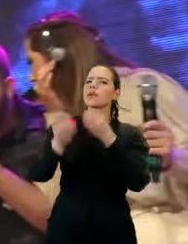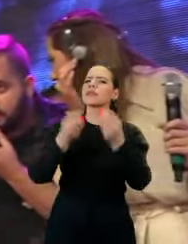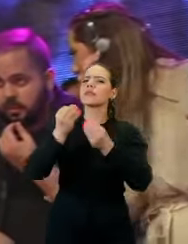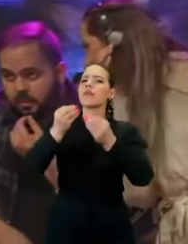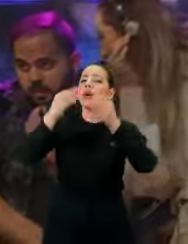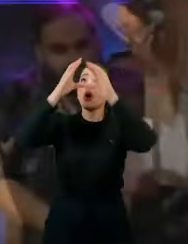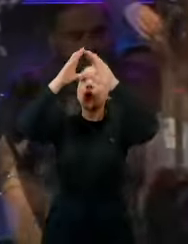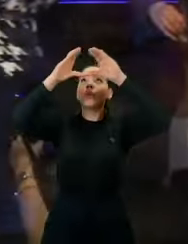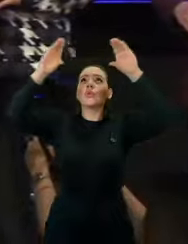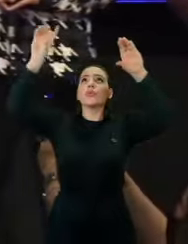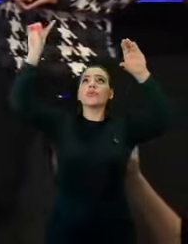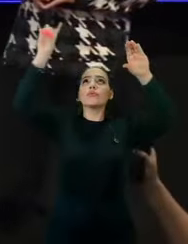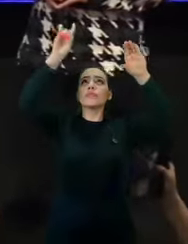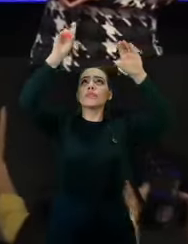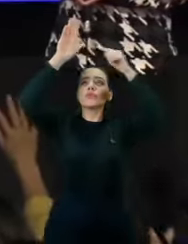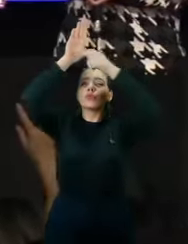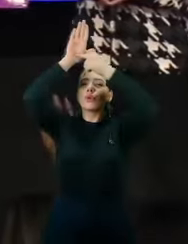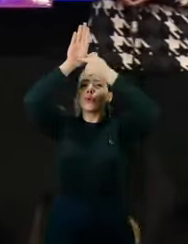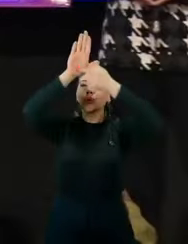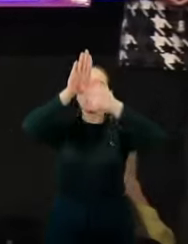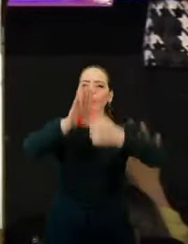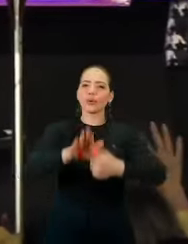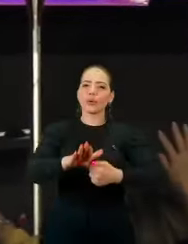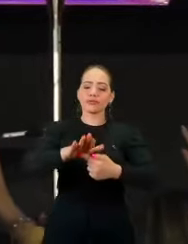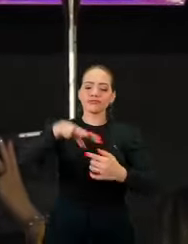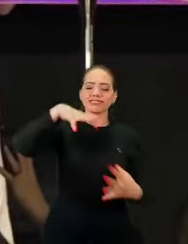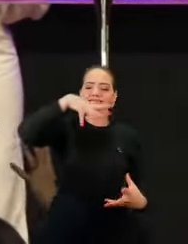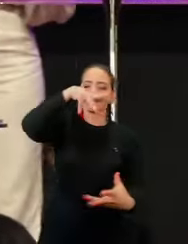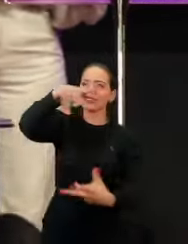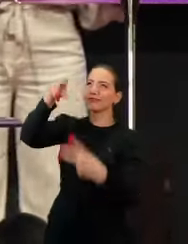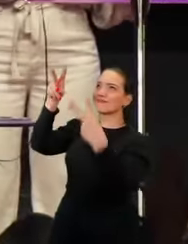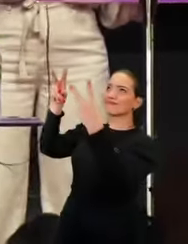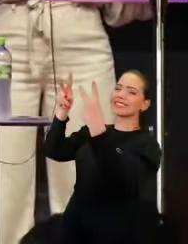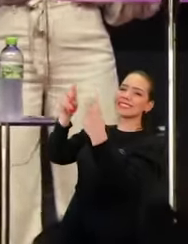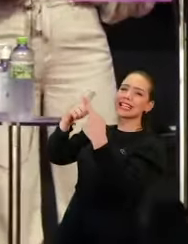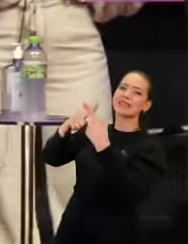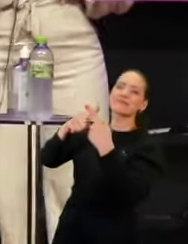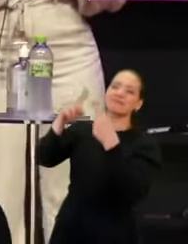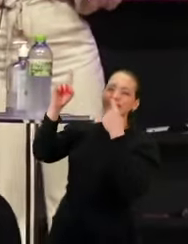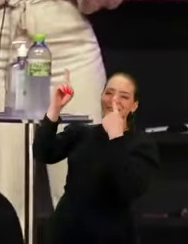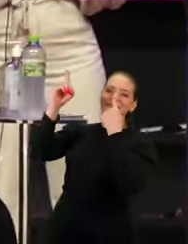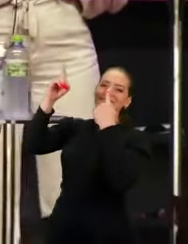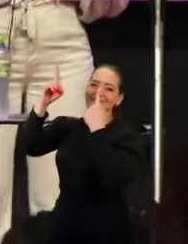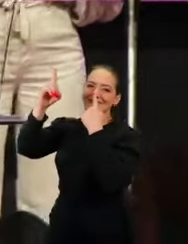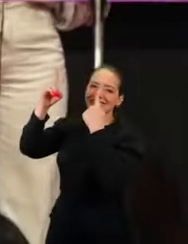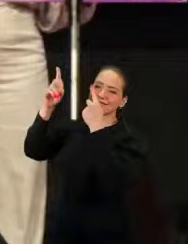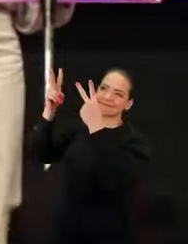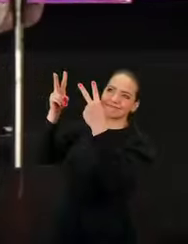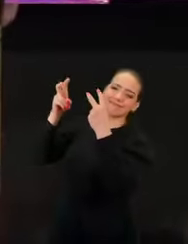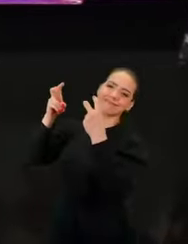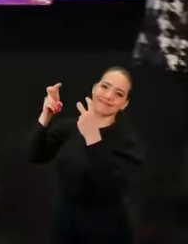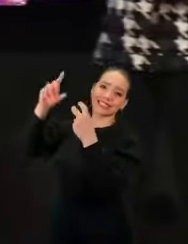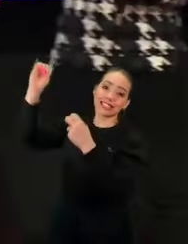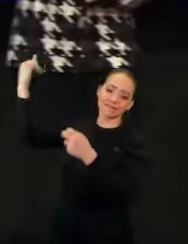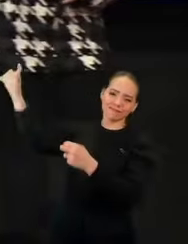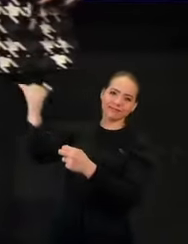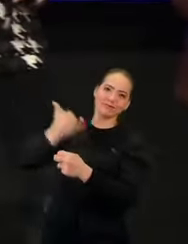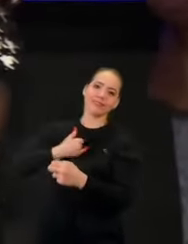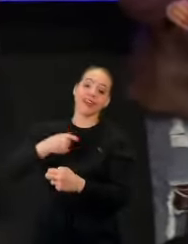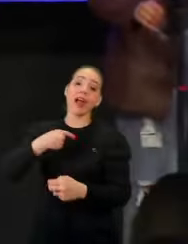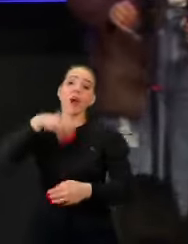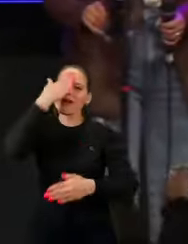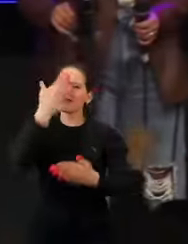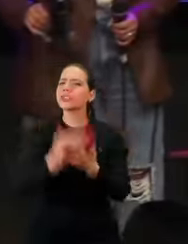E eu creio que o Senhor está para romper um avivamento no Brasil. Eu creio que Deus vai romper o avivamento aqui no sul do